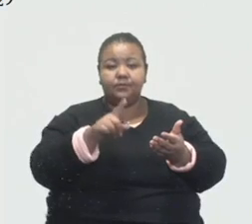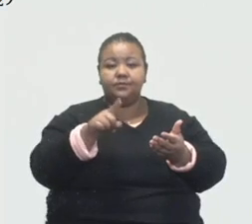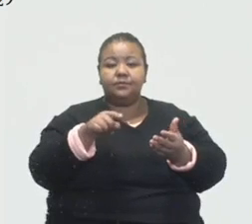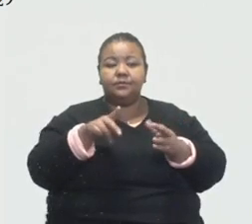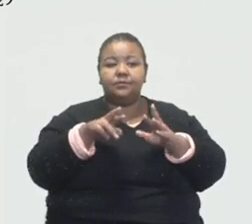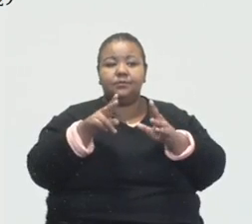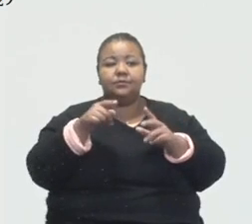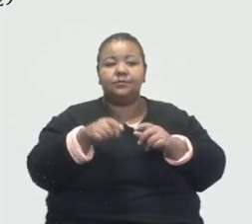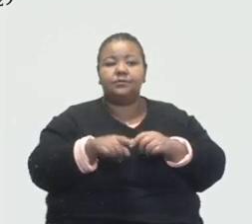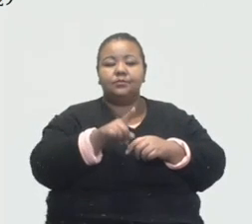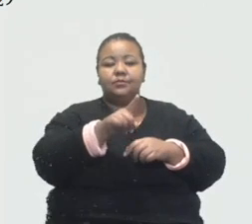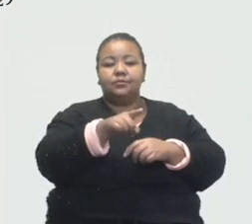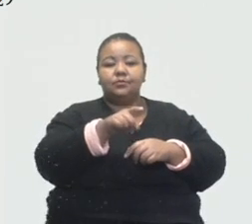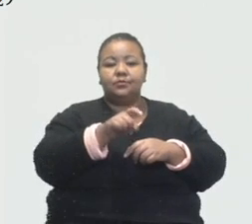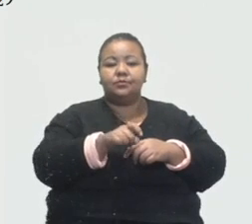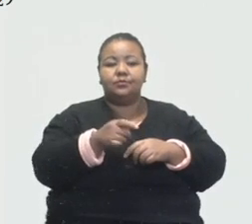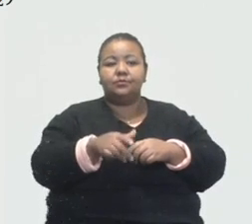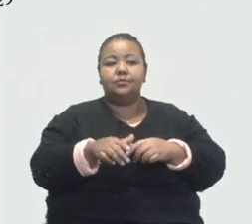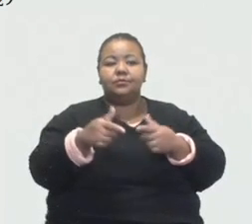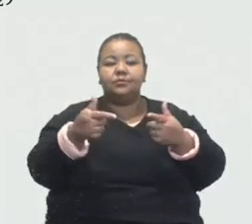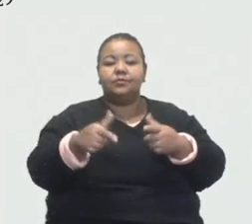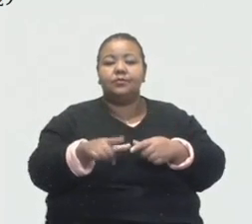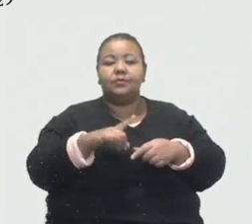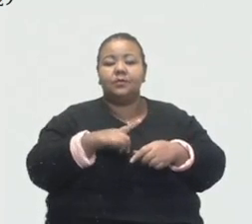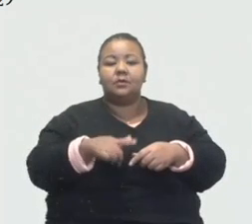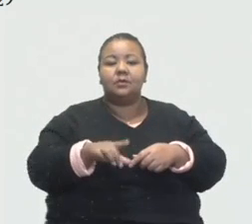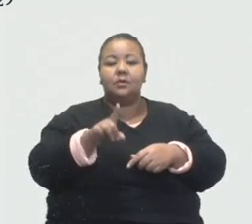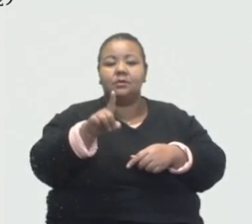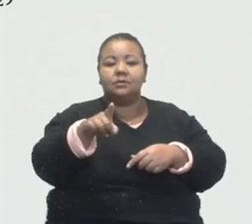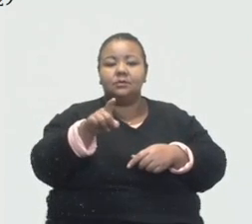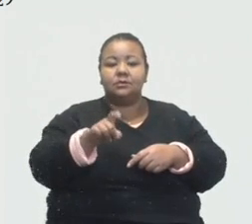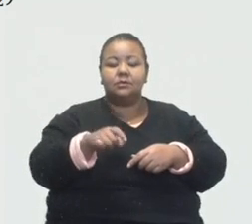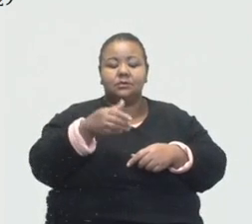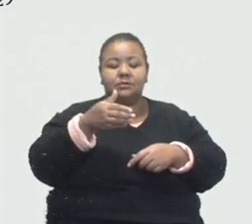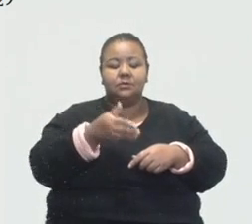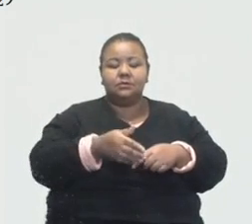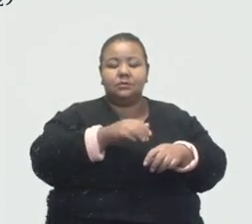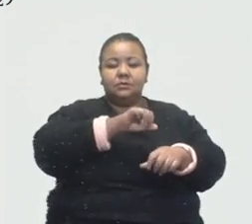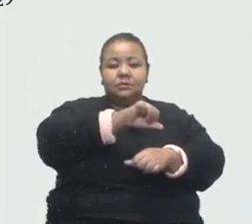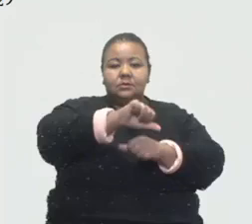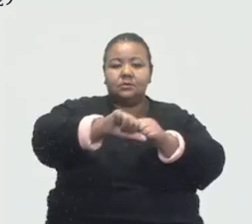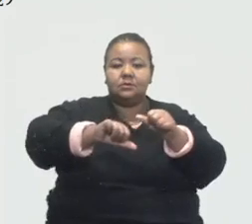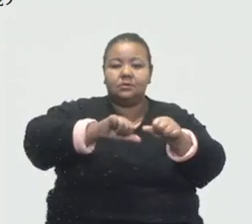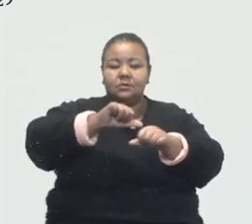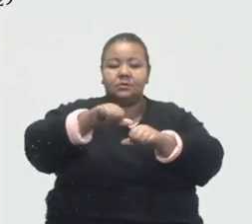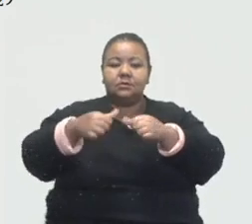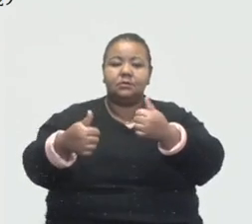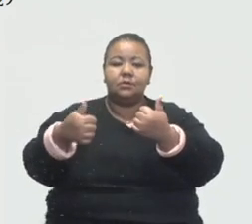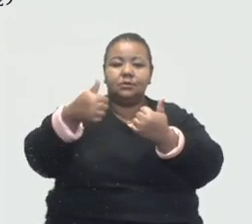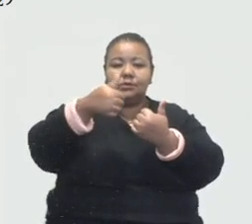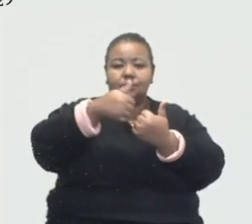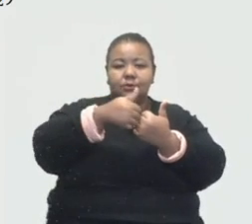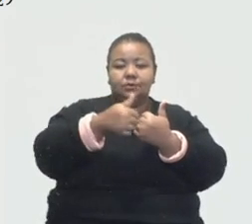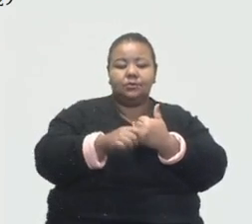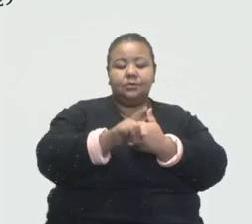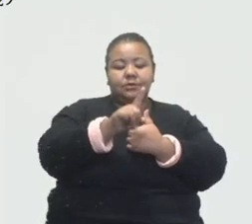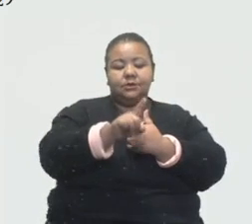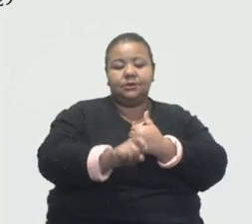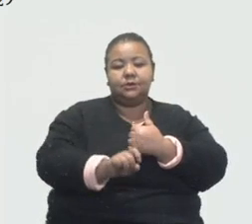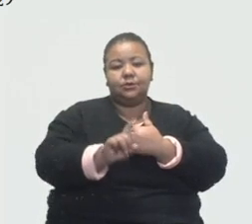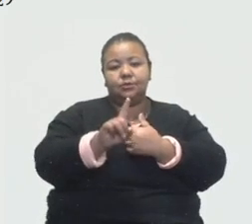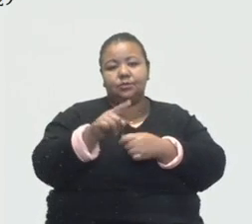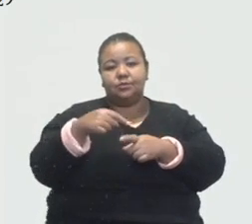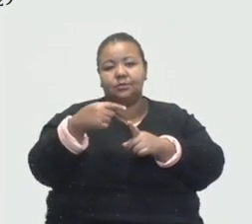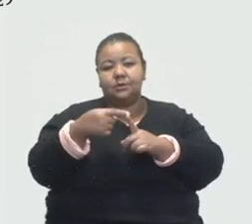como se fosse o meu x. Então, onde tiver x, aqui na minha transformação, eu vou substituir por x1